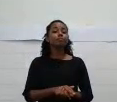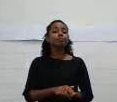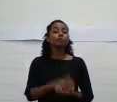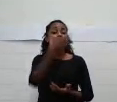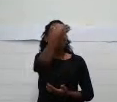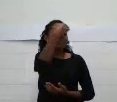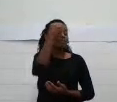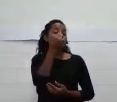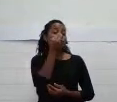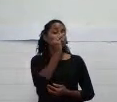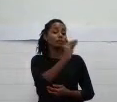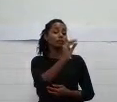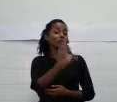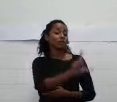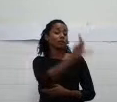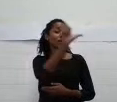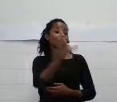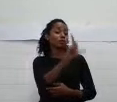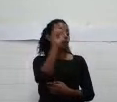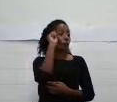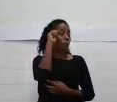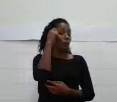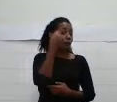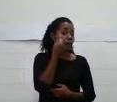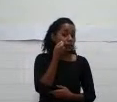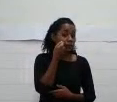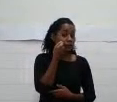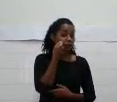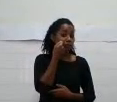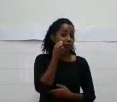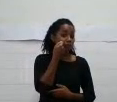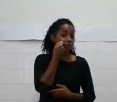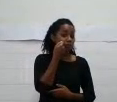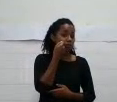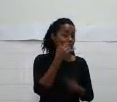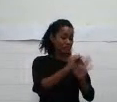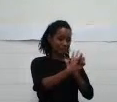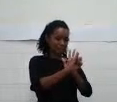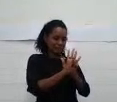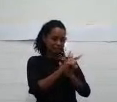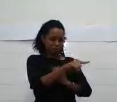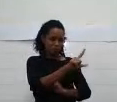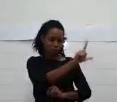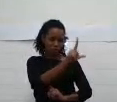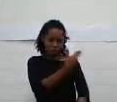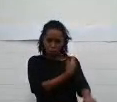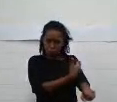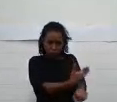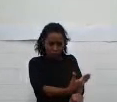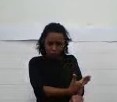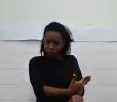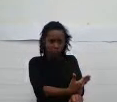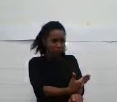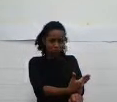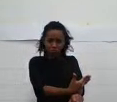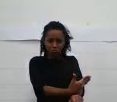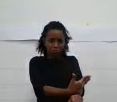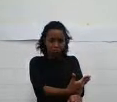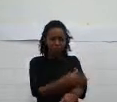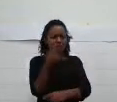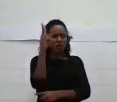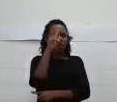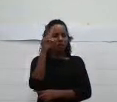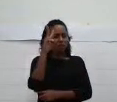afro-brasileiros, escritores negros, que não se identificam como tal. Eu me lembro muito bem,